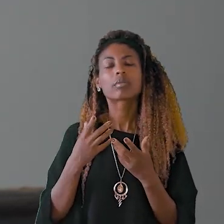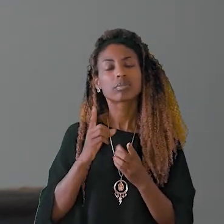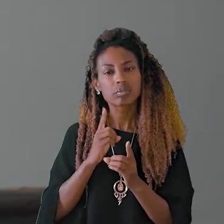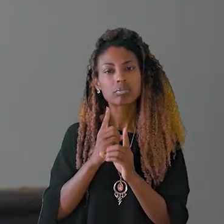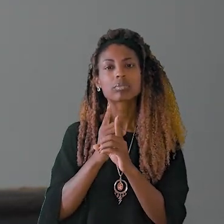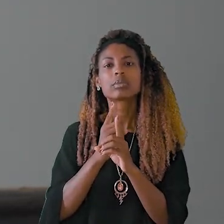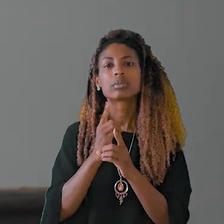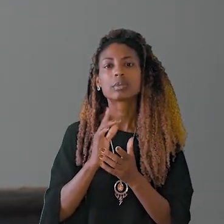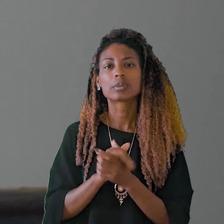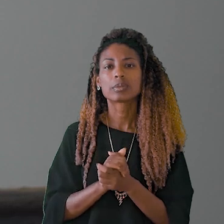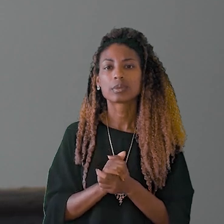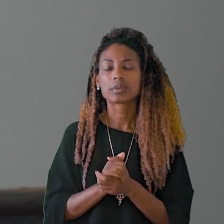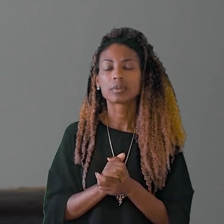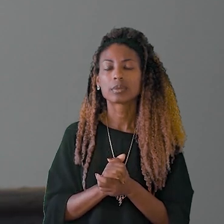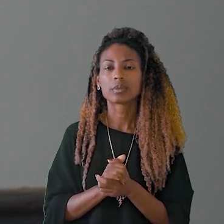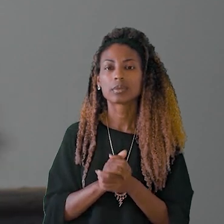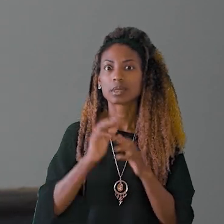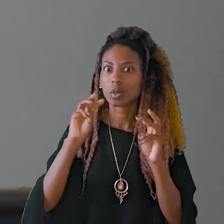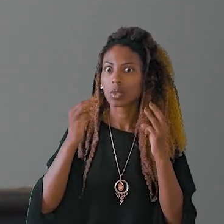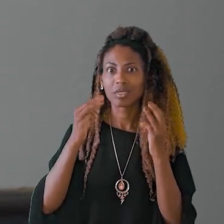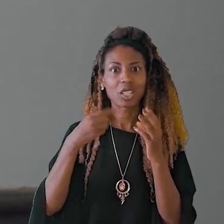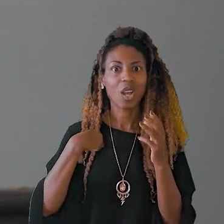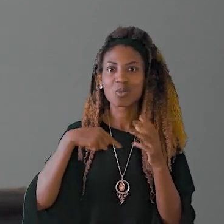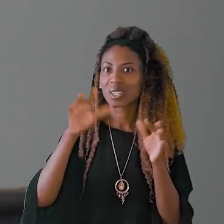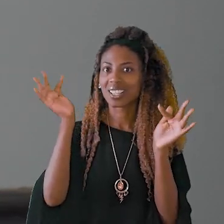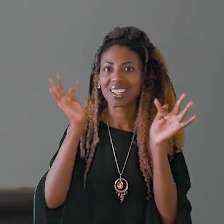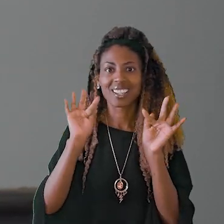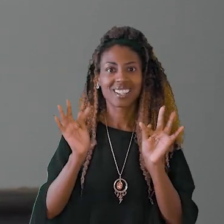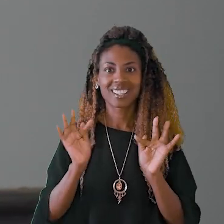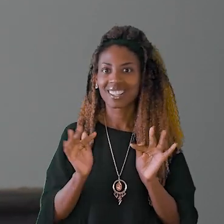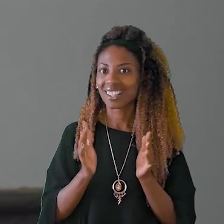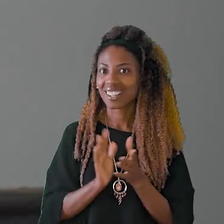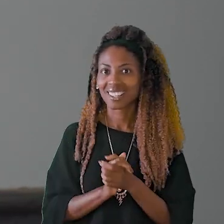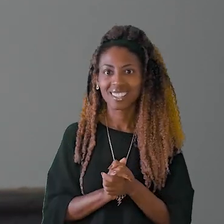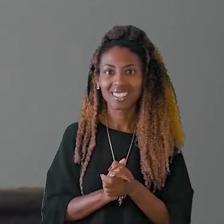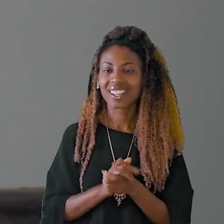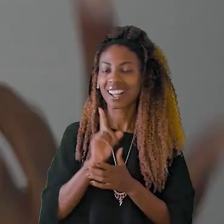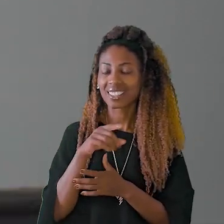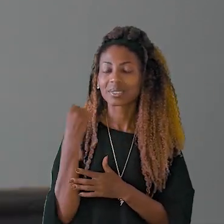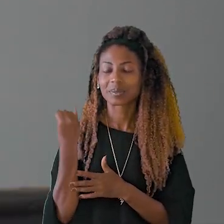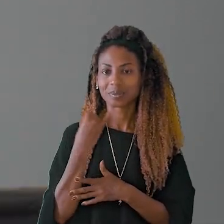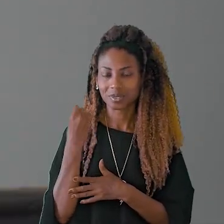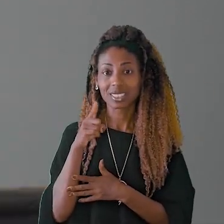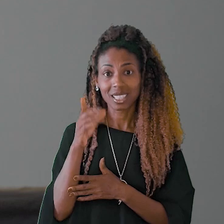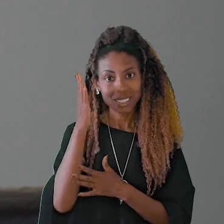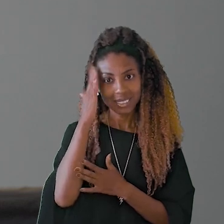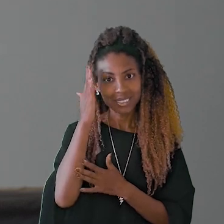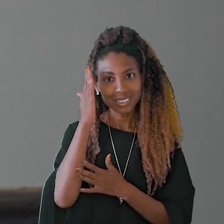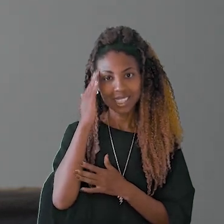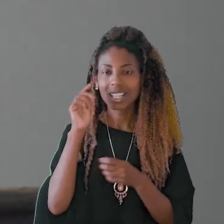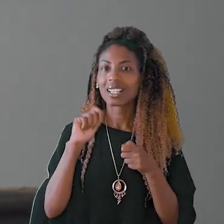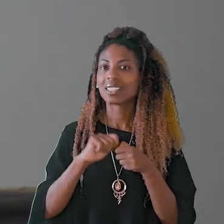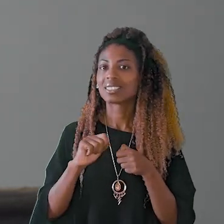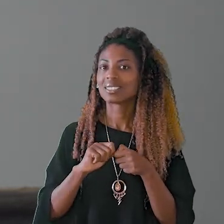parte disso e é o evento dela. Aí eu fiquei extremamente feliz. Falei, para o meu currículo vai ser extremamente importante. ela vai saber sim que eu